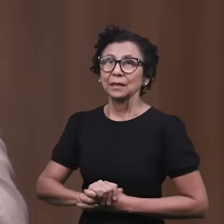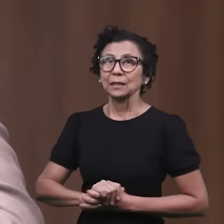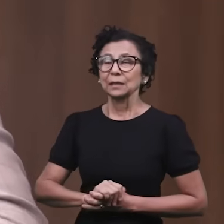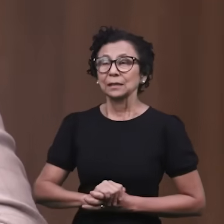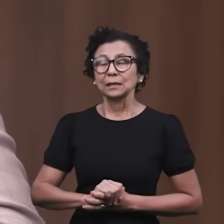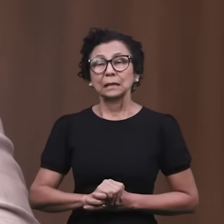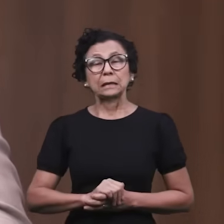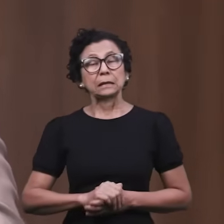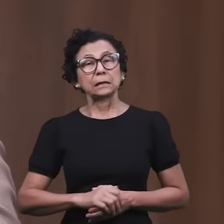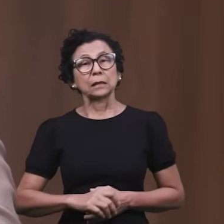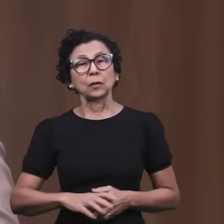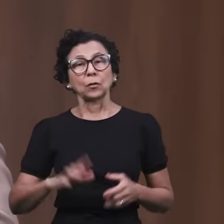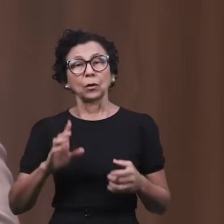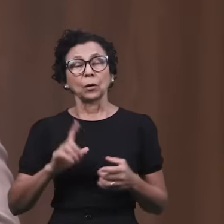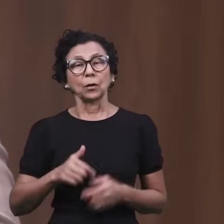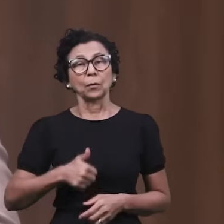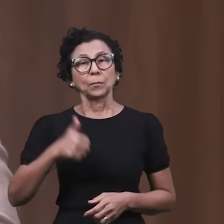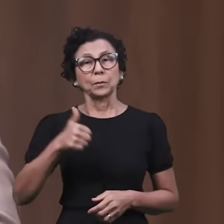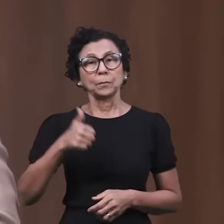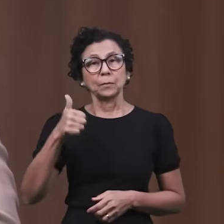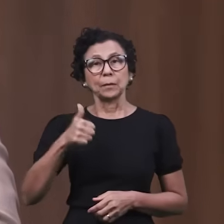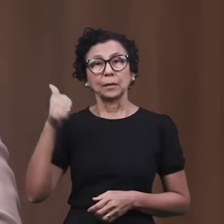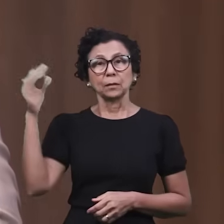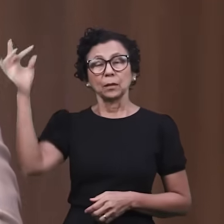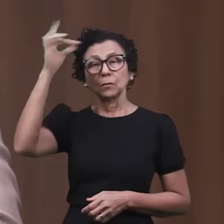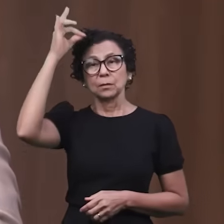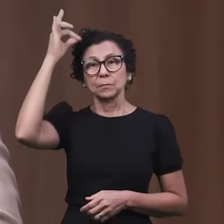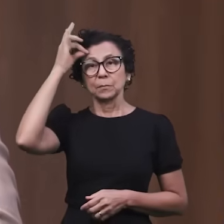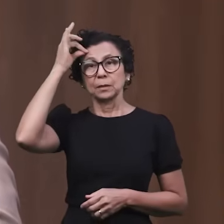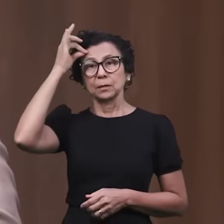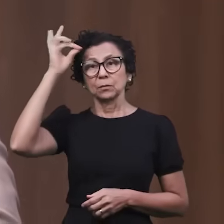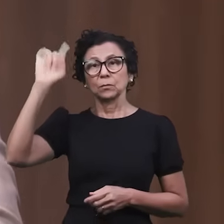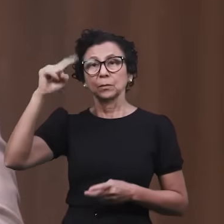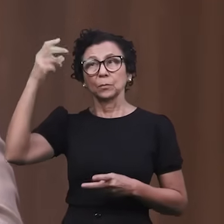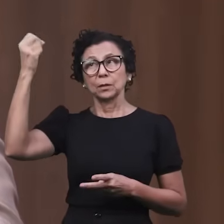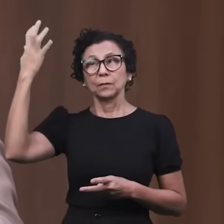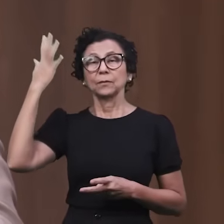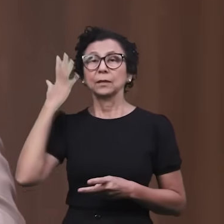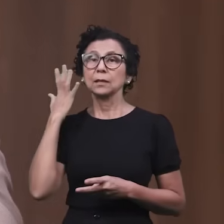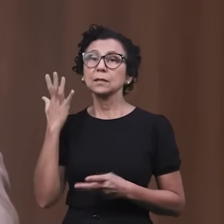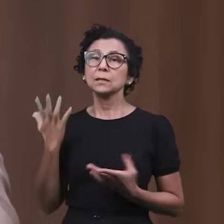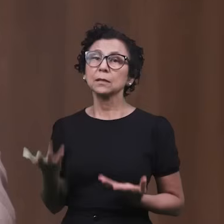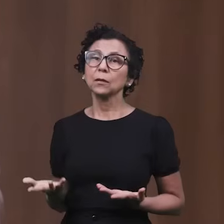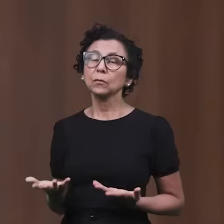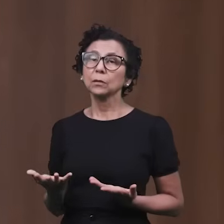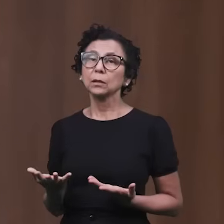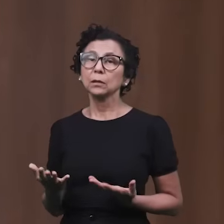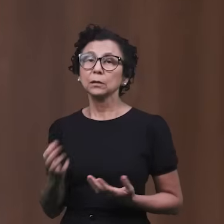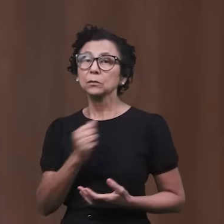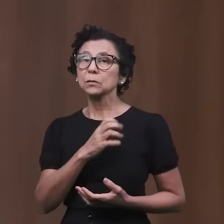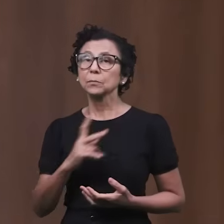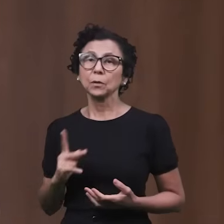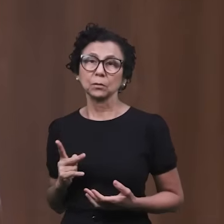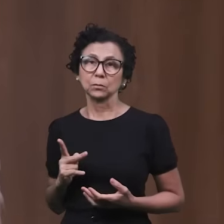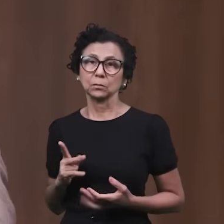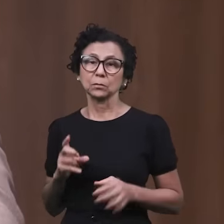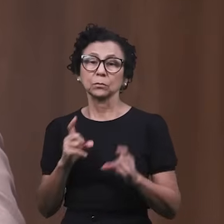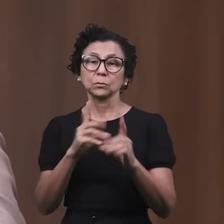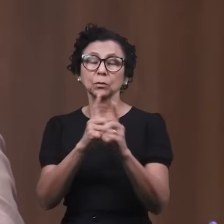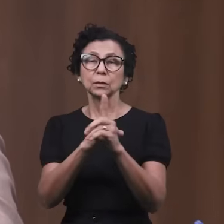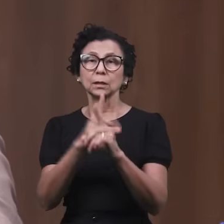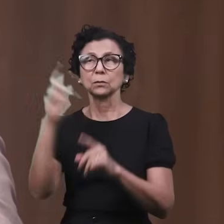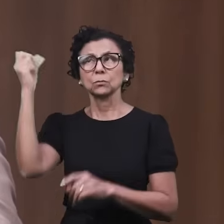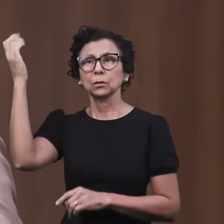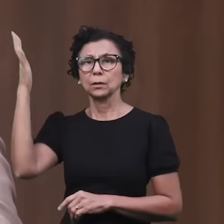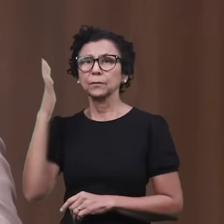revelação. Tudo aquilo que os apóstolos aprenderam na questão doutrinária foi através do Espírito Santo por revelação, né?